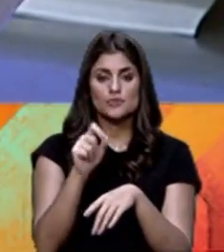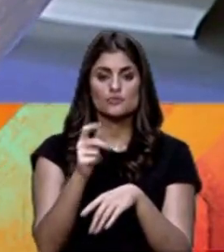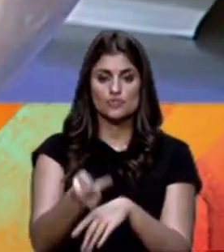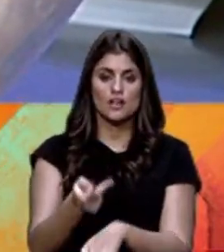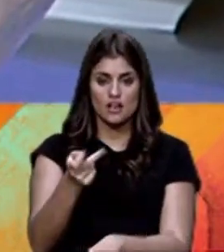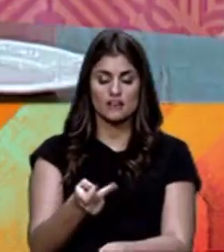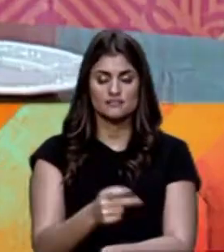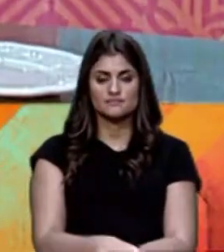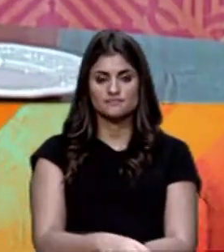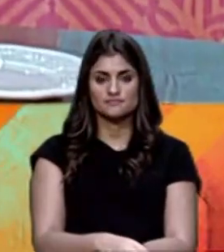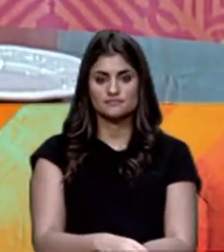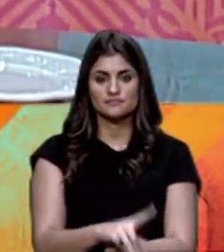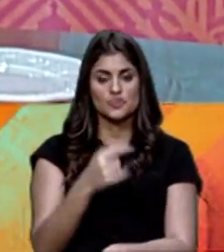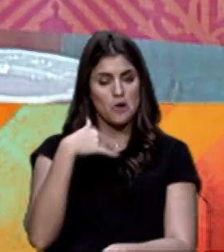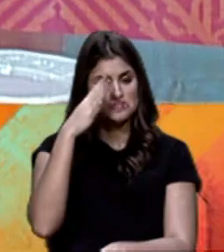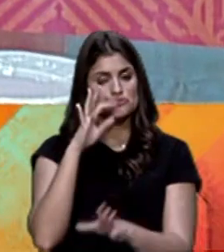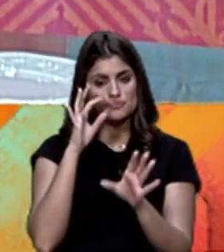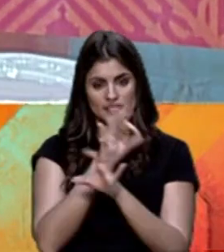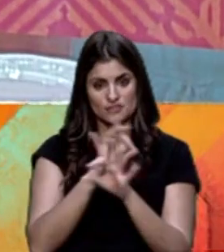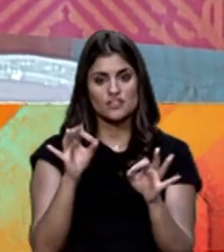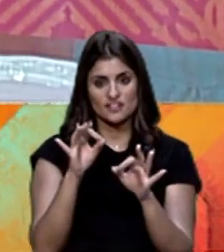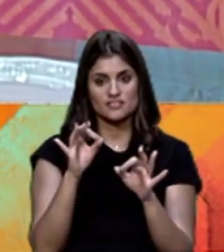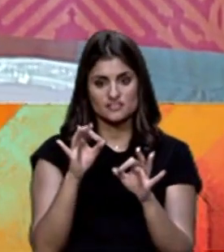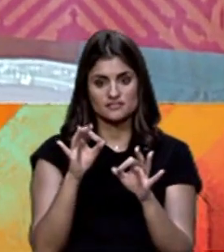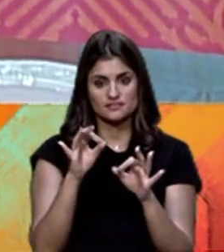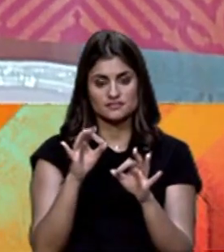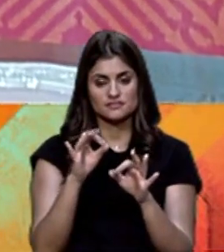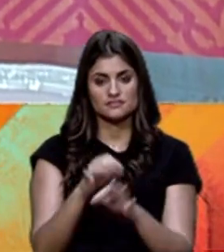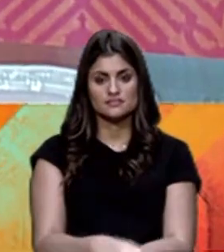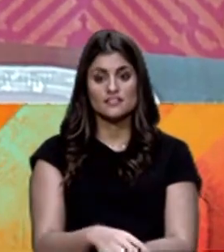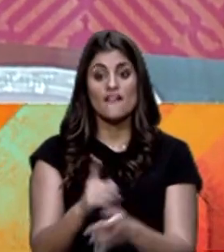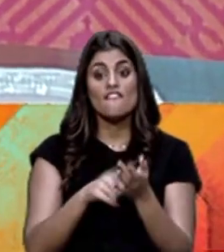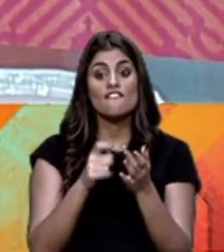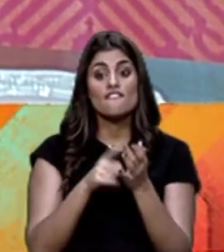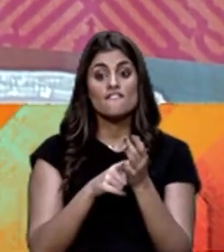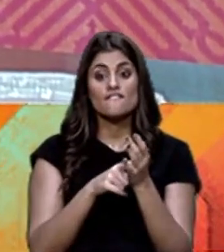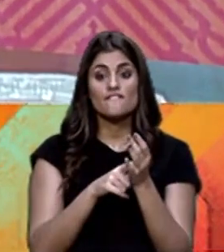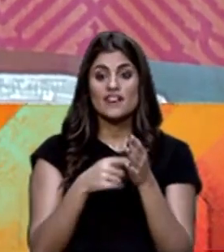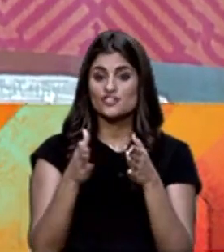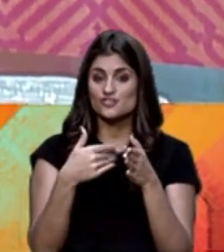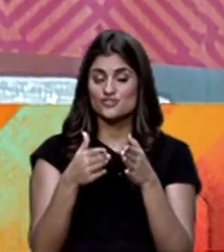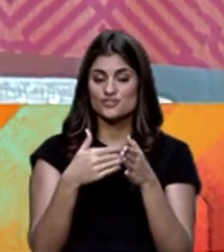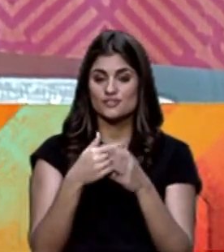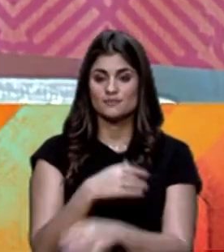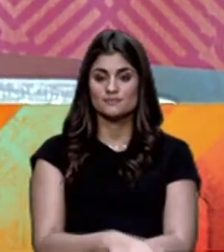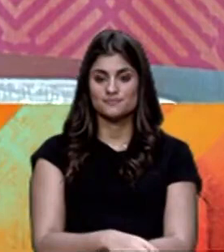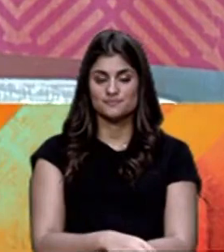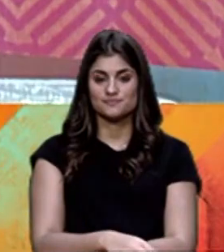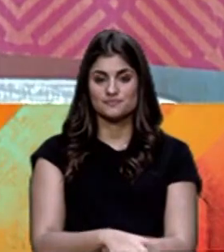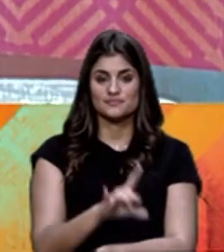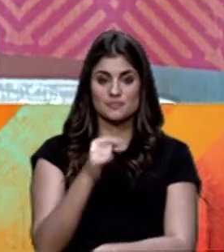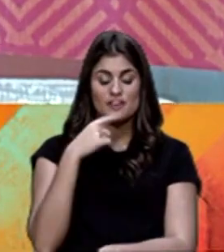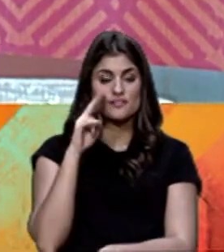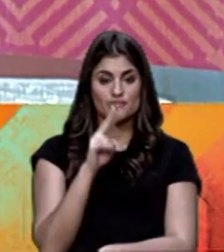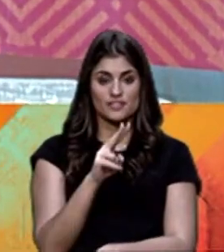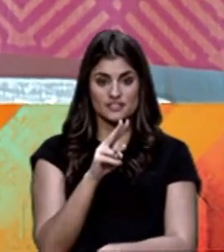Oh, Sónia, deve estar maravilhoso, fez peso. Maravilhoso. Falta cozinhar. Olha, Sónia, também preparei rapidamente,